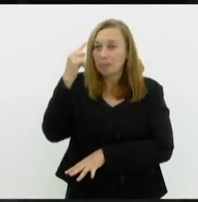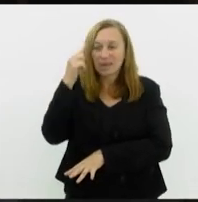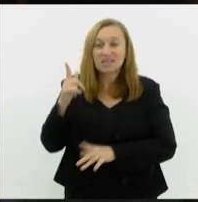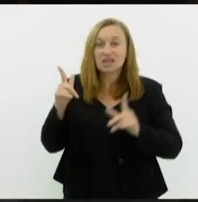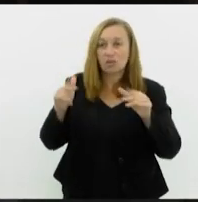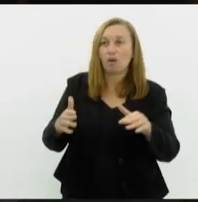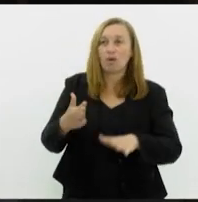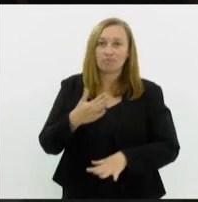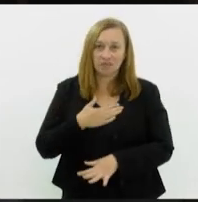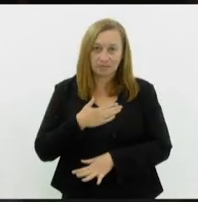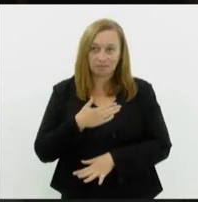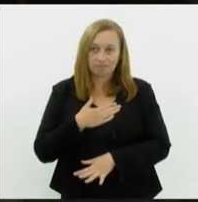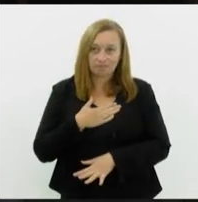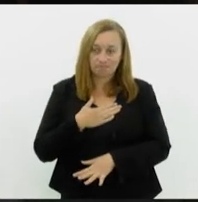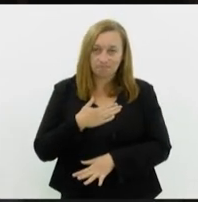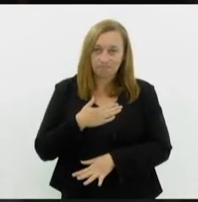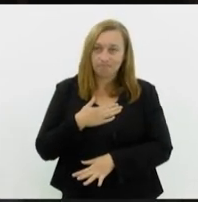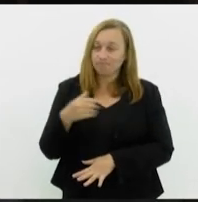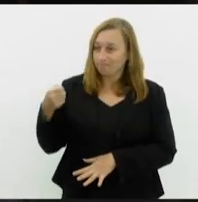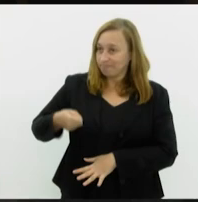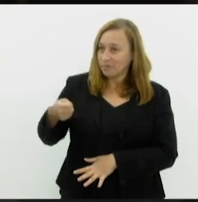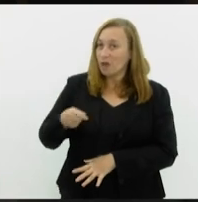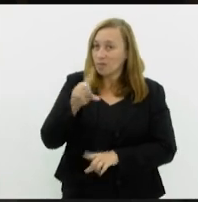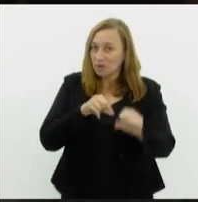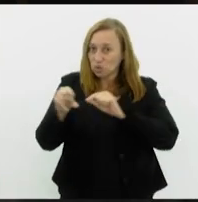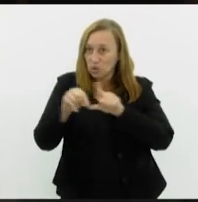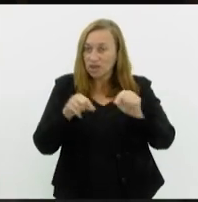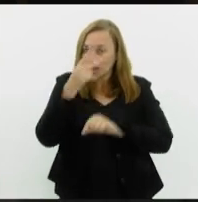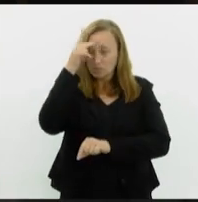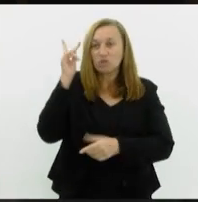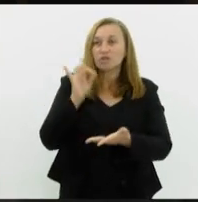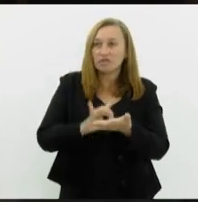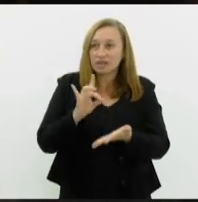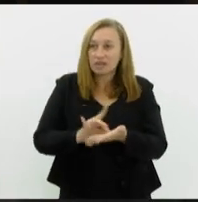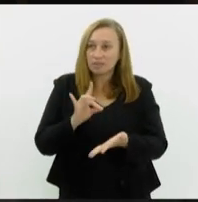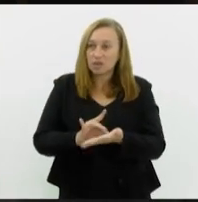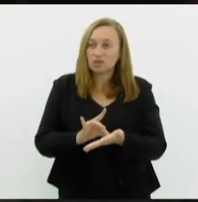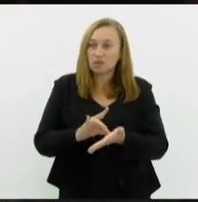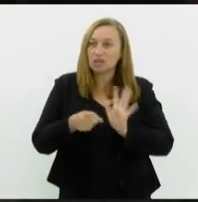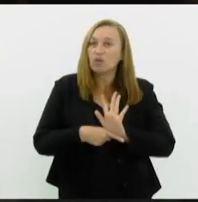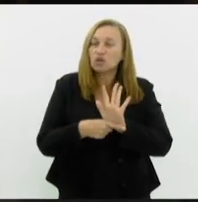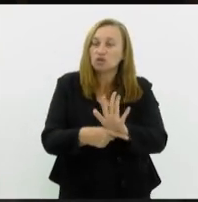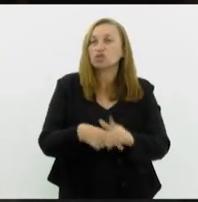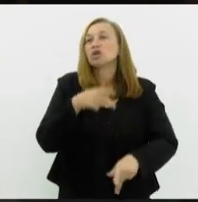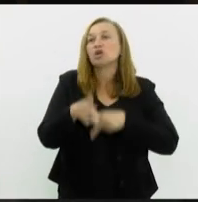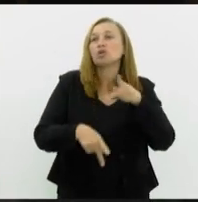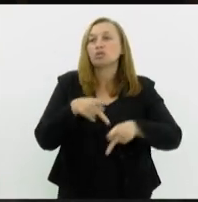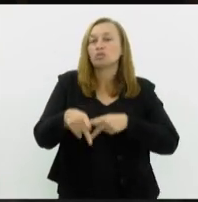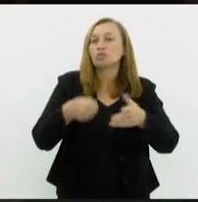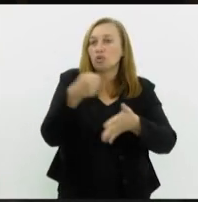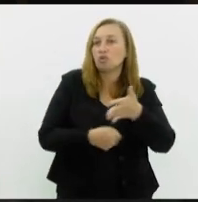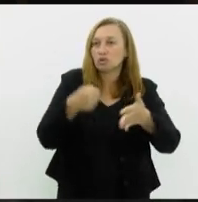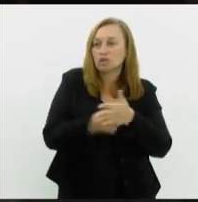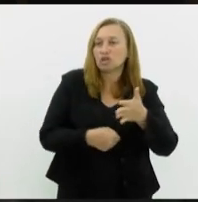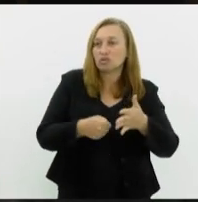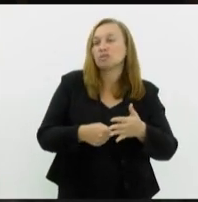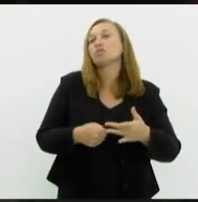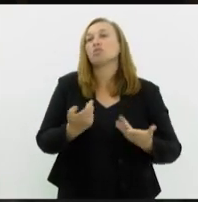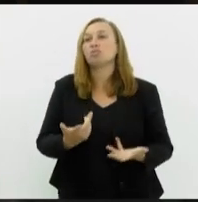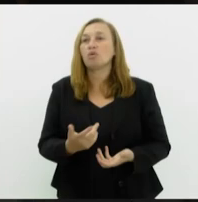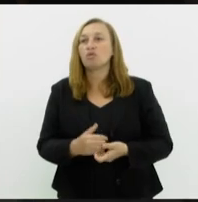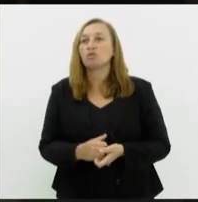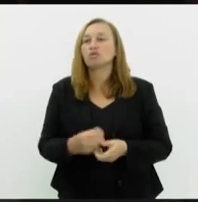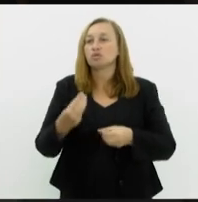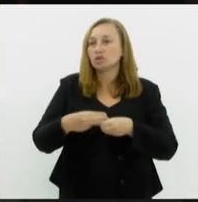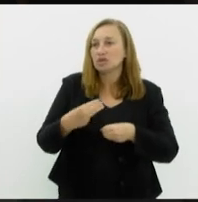bem acerrado ali para escolher as pessoas que realmente estão contribuindo e lutando pelo nosso município. Então, ó, fique